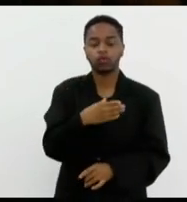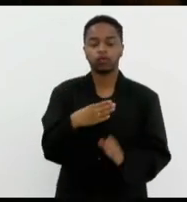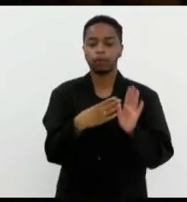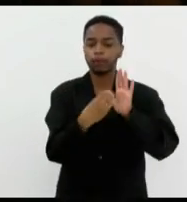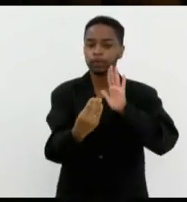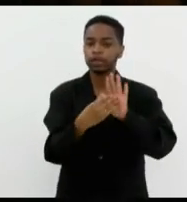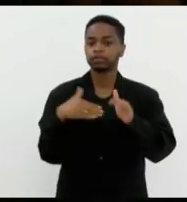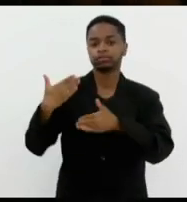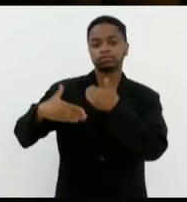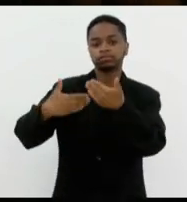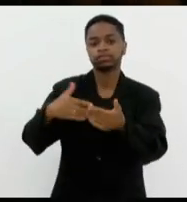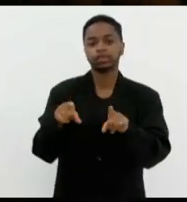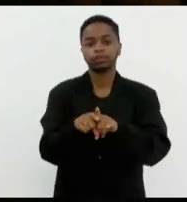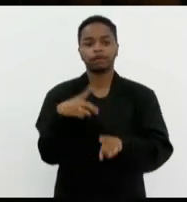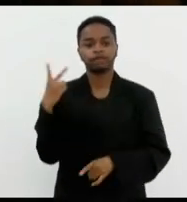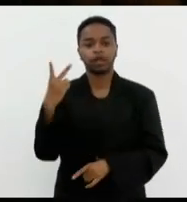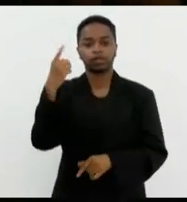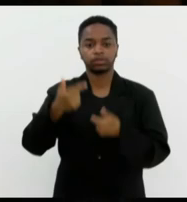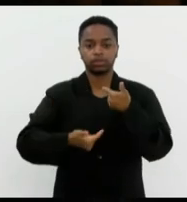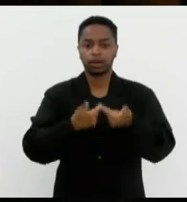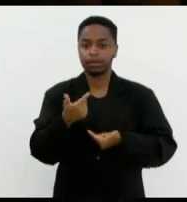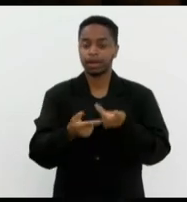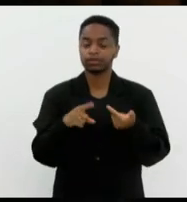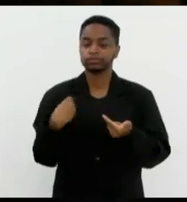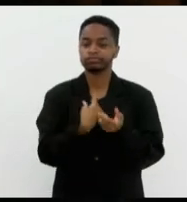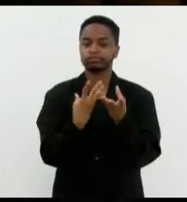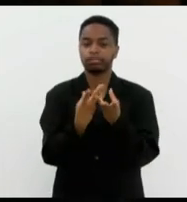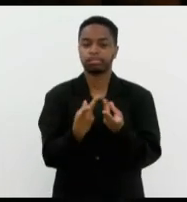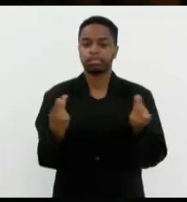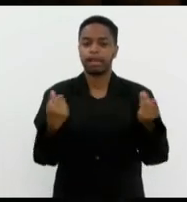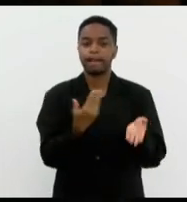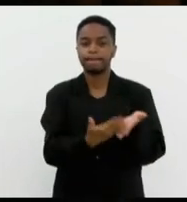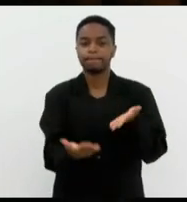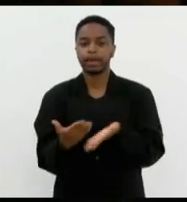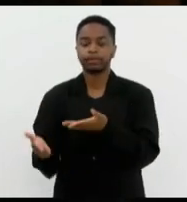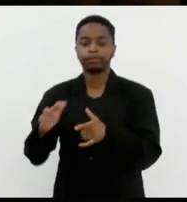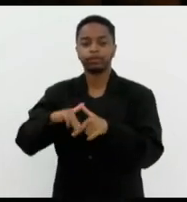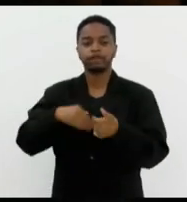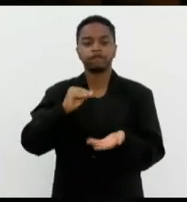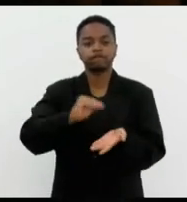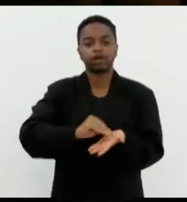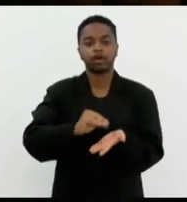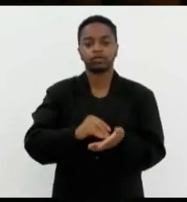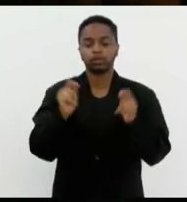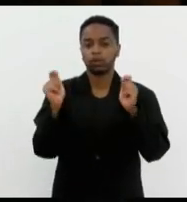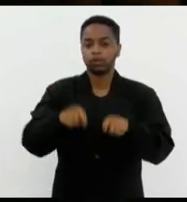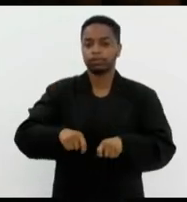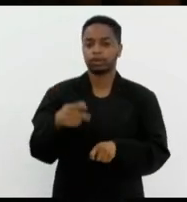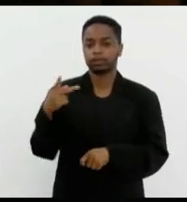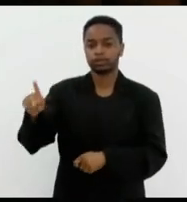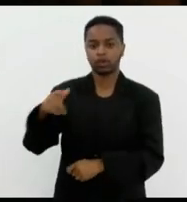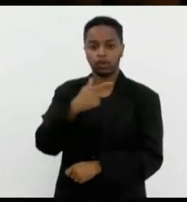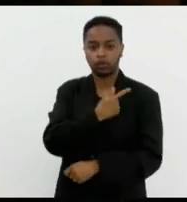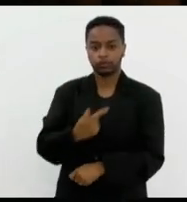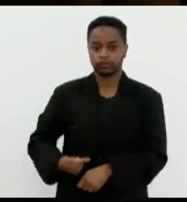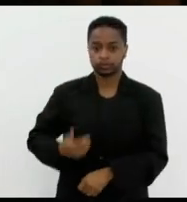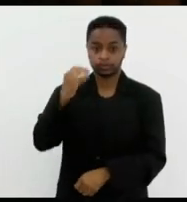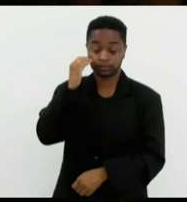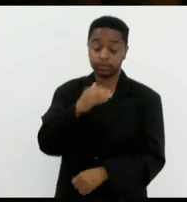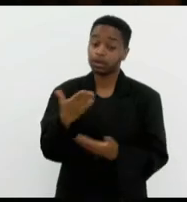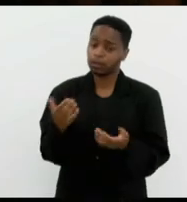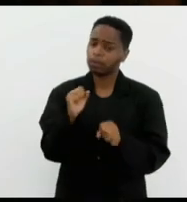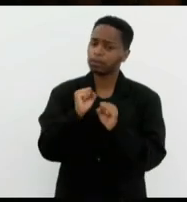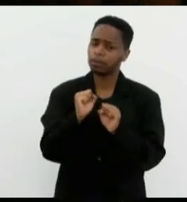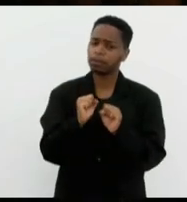valorização do trabalho, vai se perdendo na incompetência do governo Cláudio Castro. Governador, para de